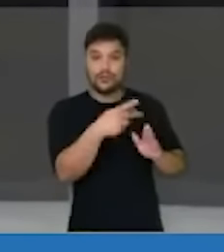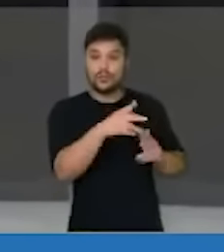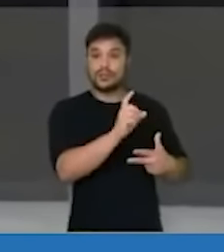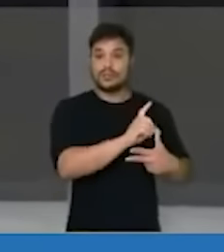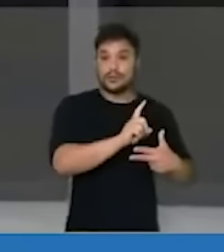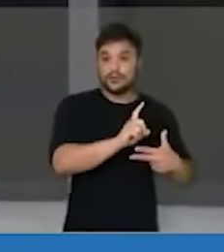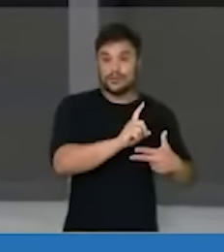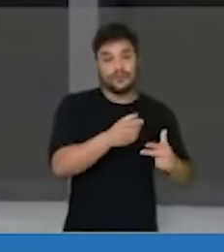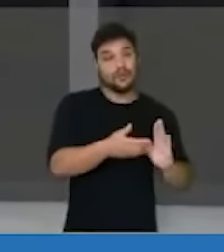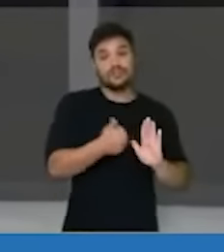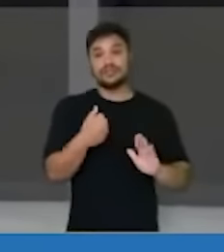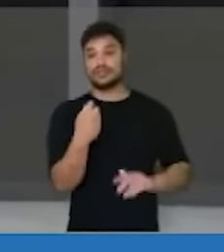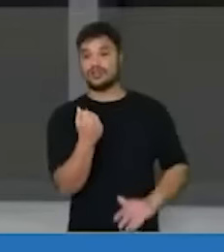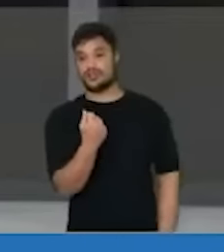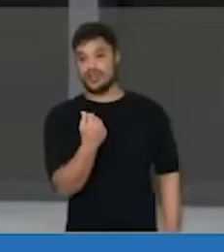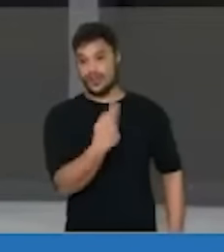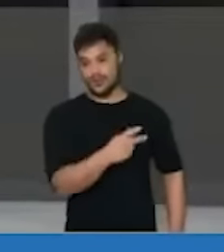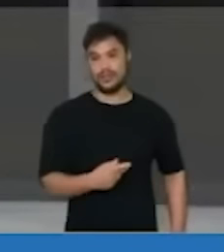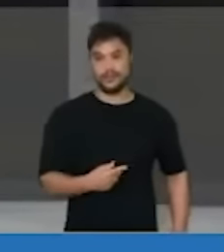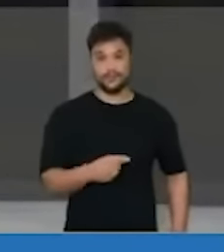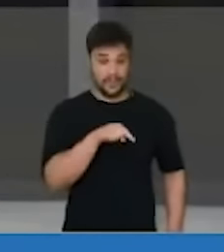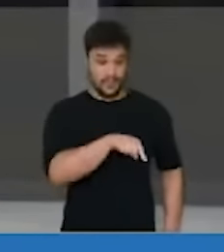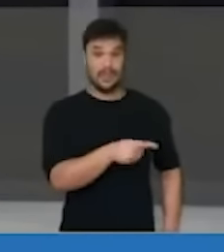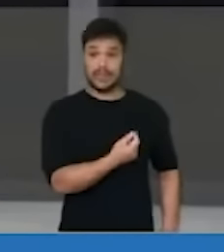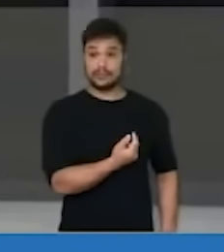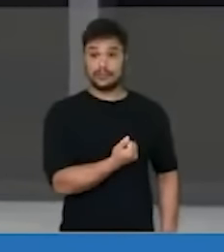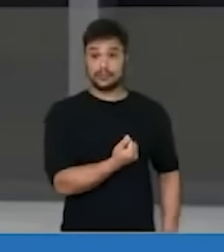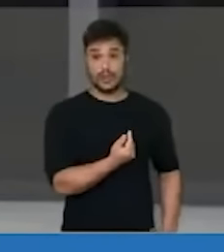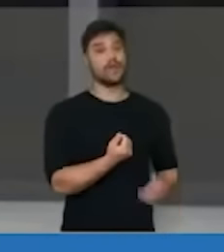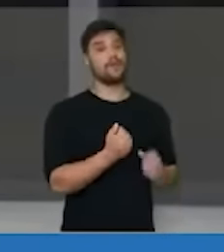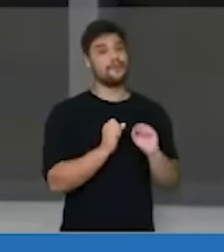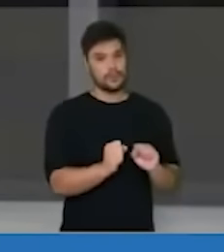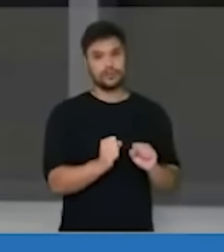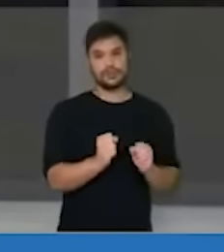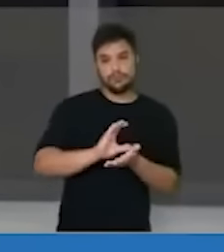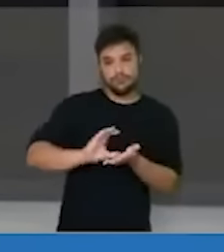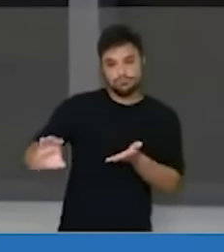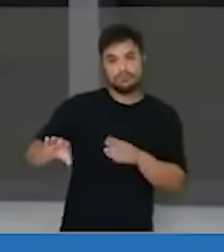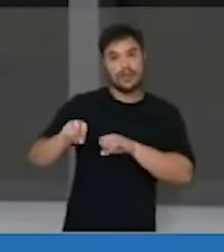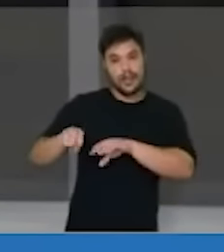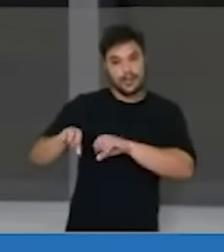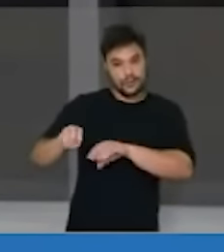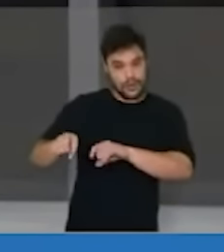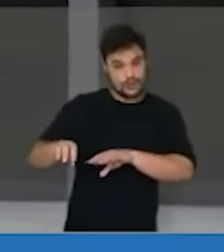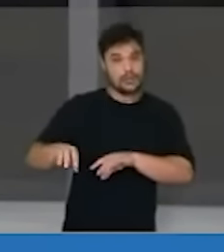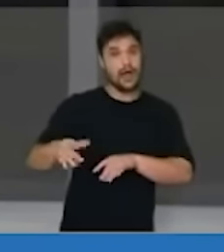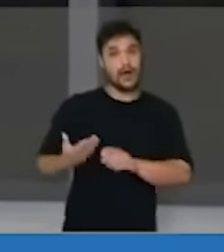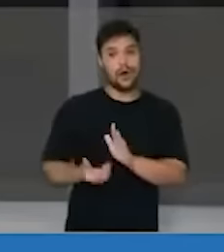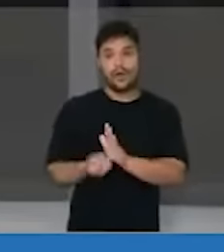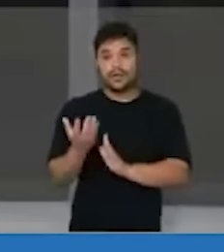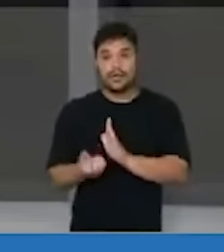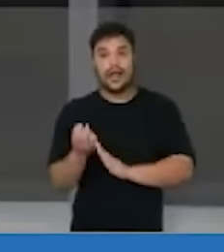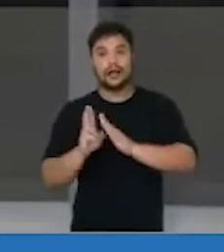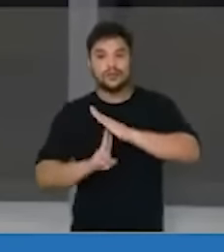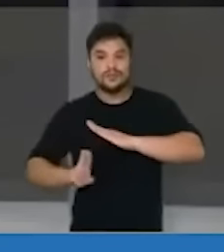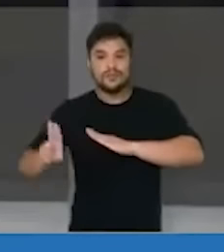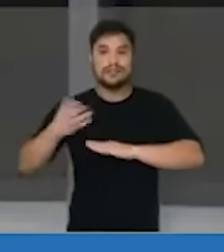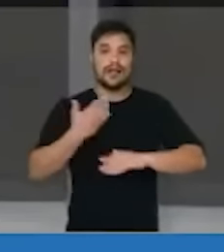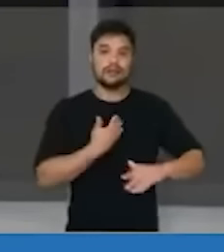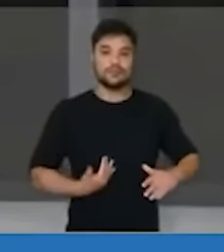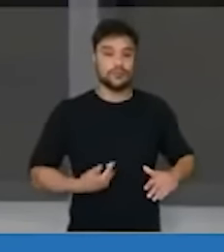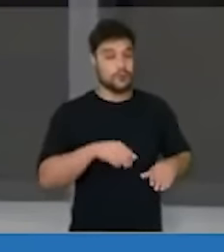Executivo. Esse dinheiro poderia estar no Ministério da Educação, Tarcísio, gerando universidade pública, no